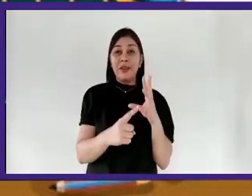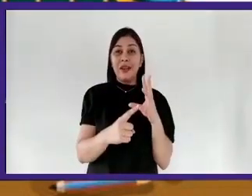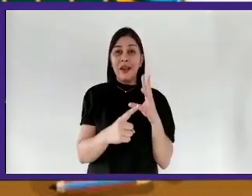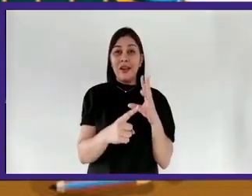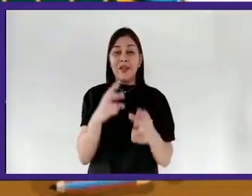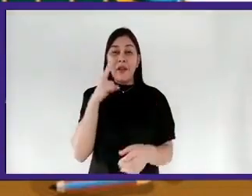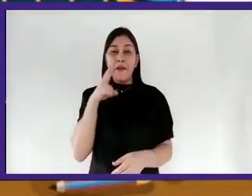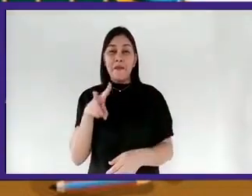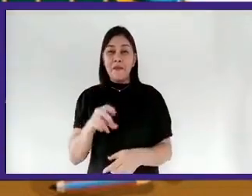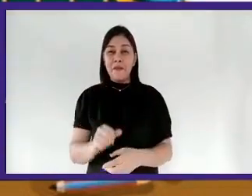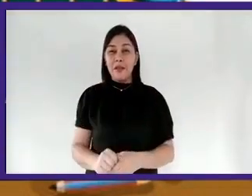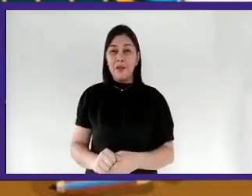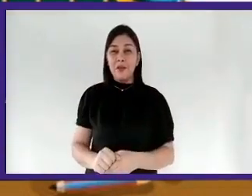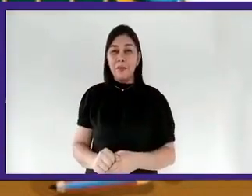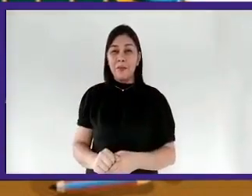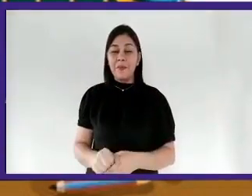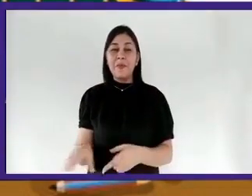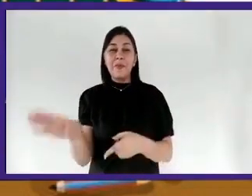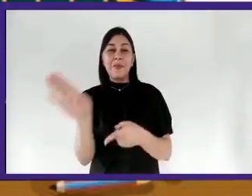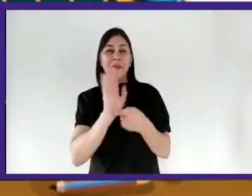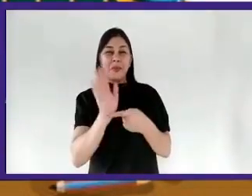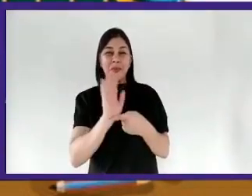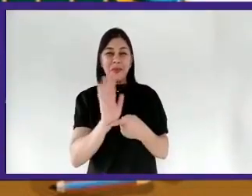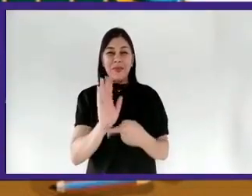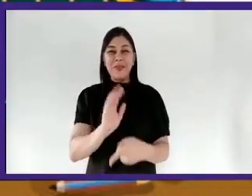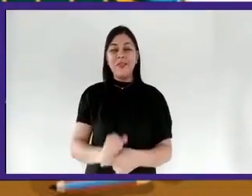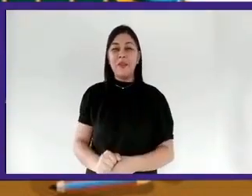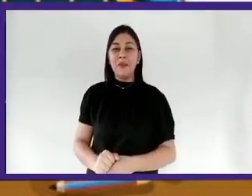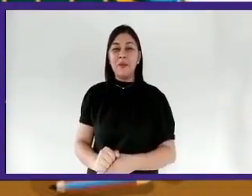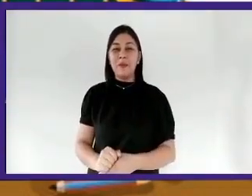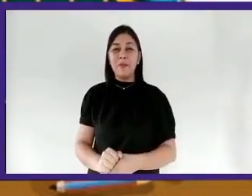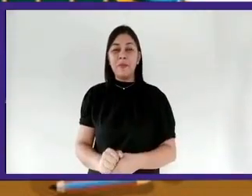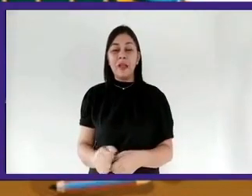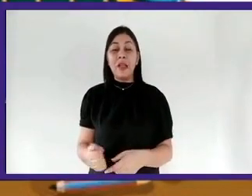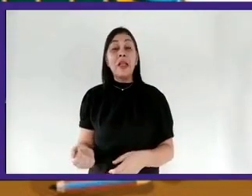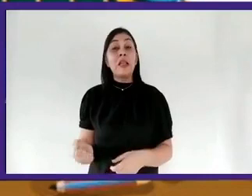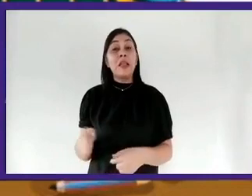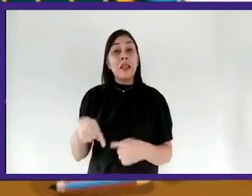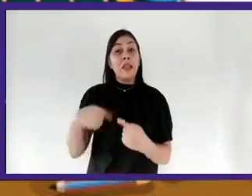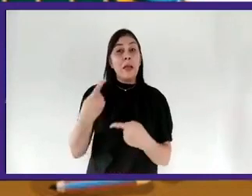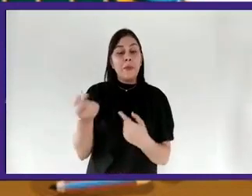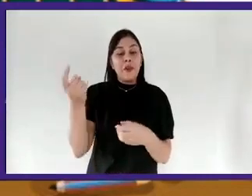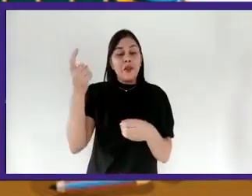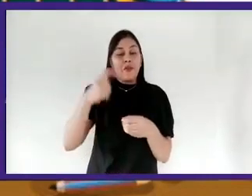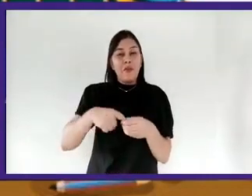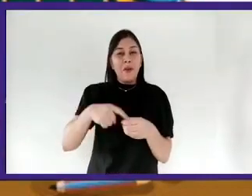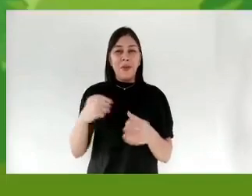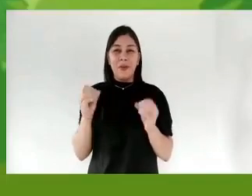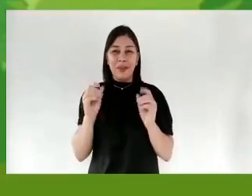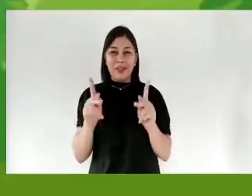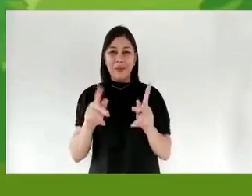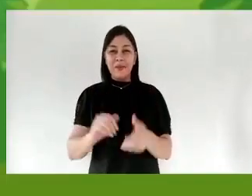vogais, vejam aí, deem uma olhadinha no vídeo e daqui a pouco eu volto.